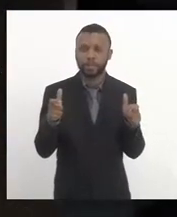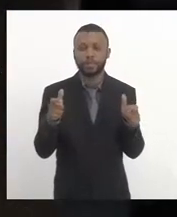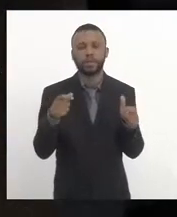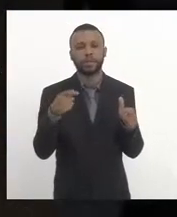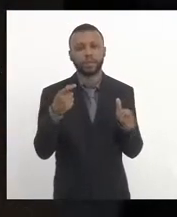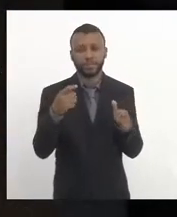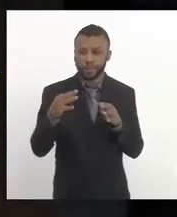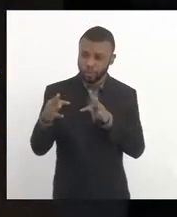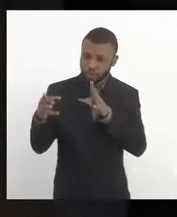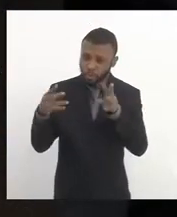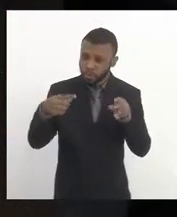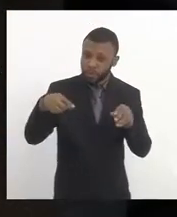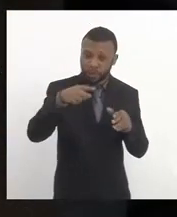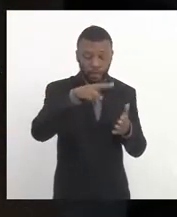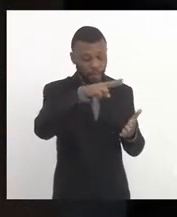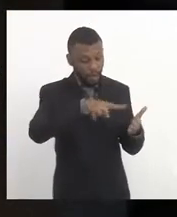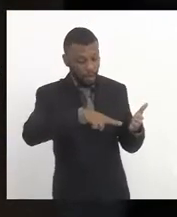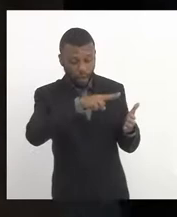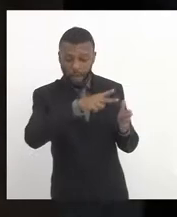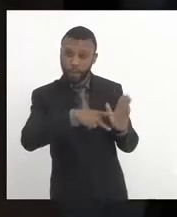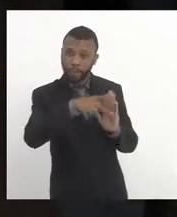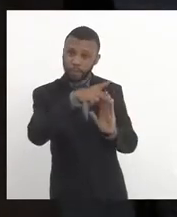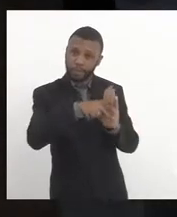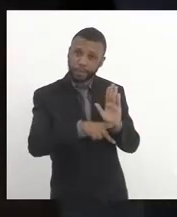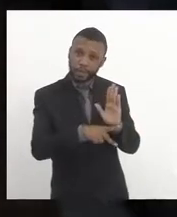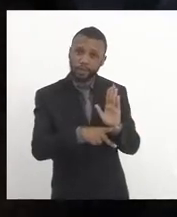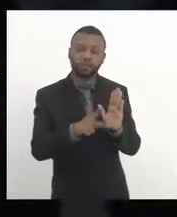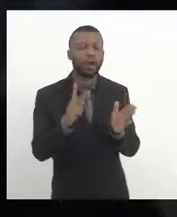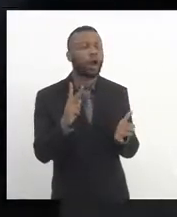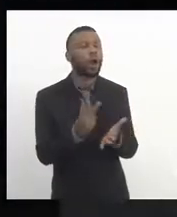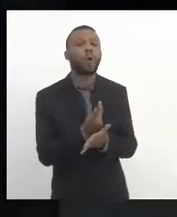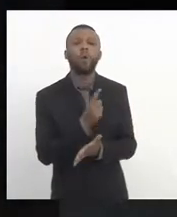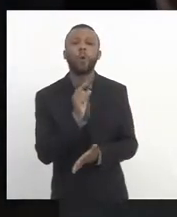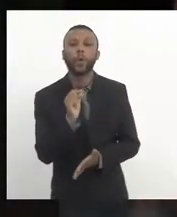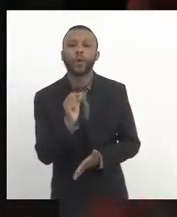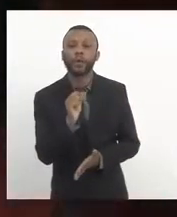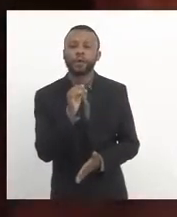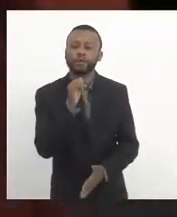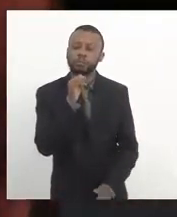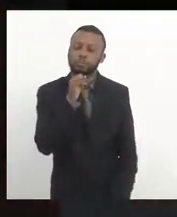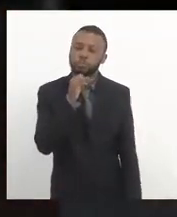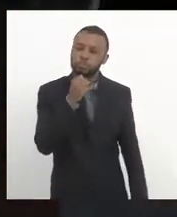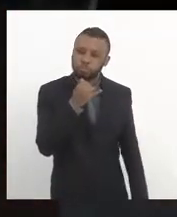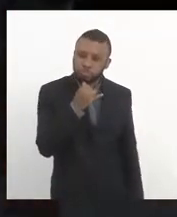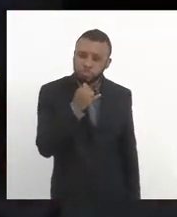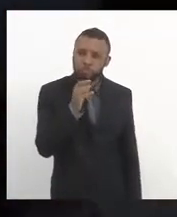leram o projeto, que, infelizmente, a Casa Civil